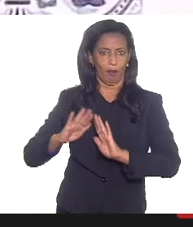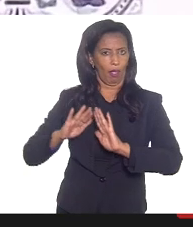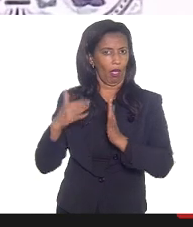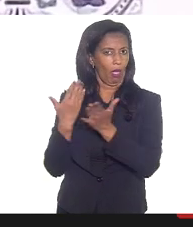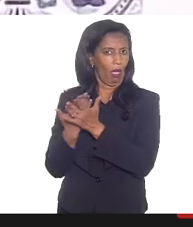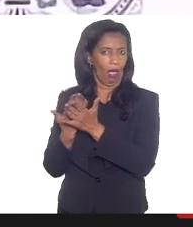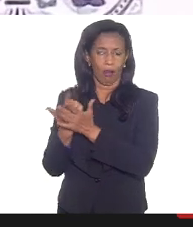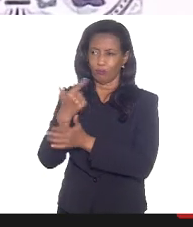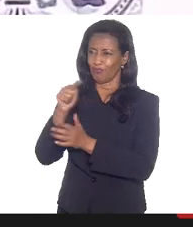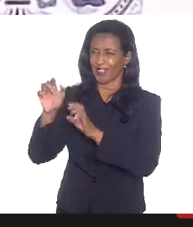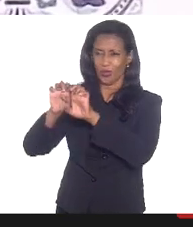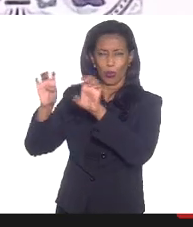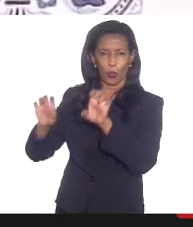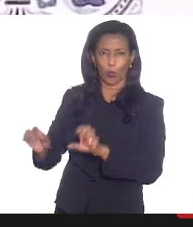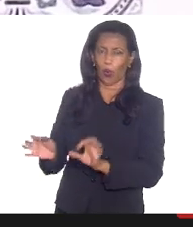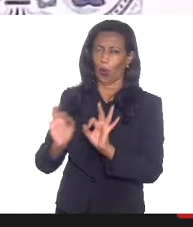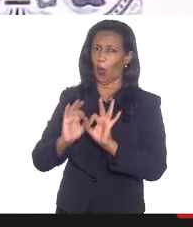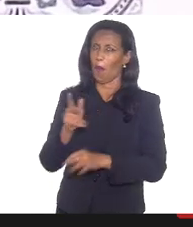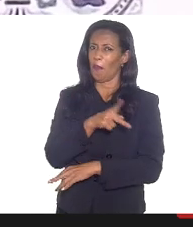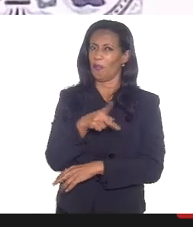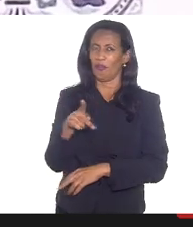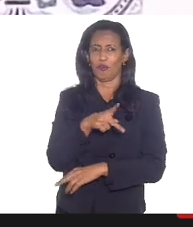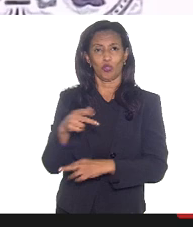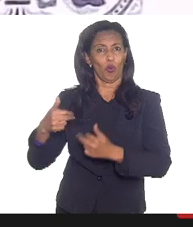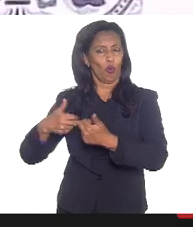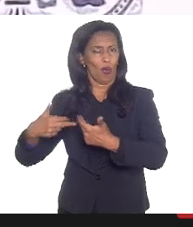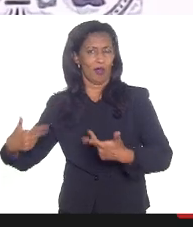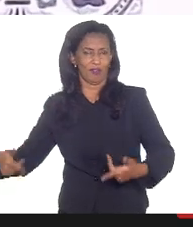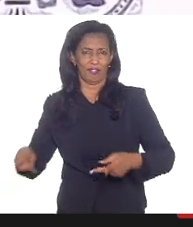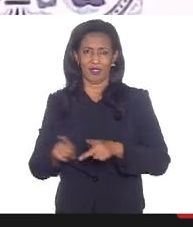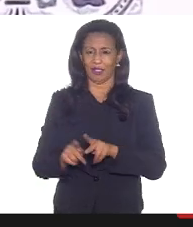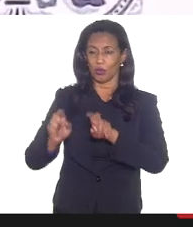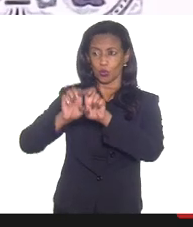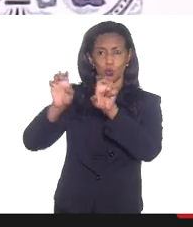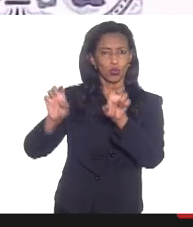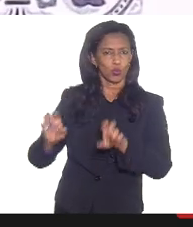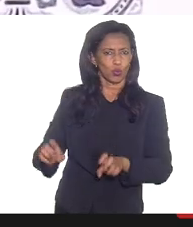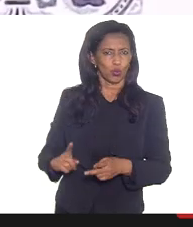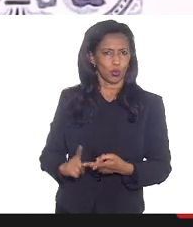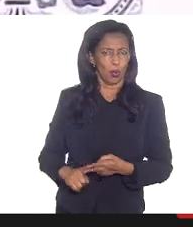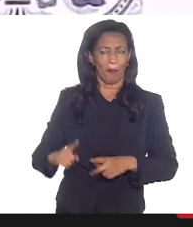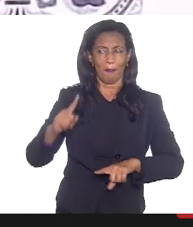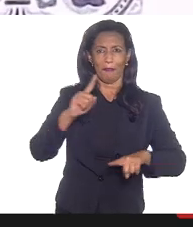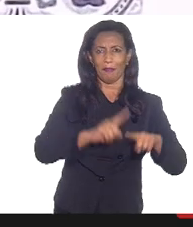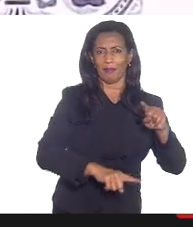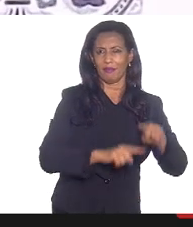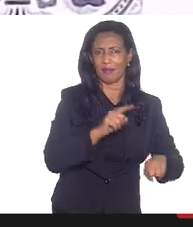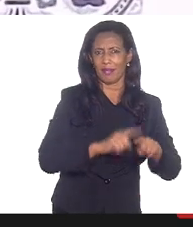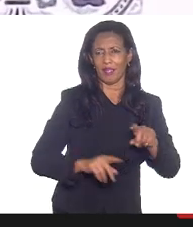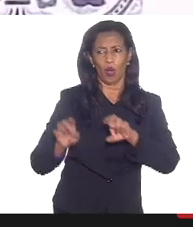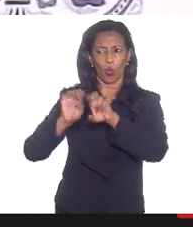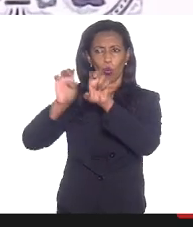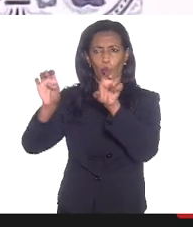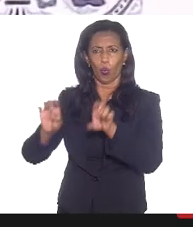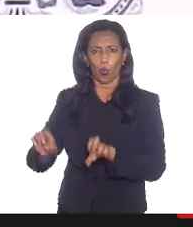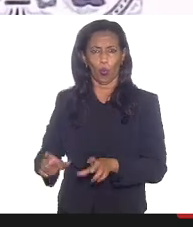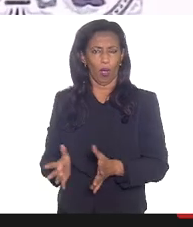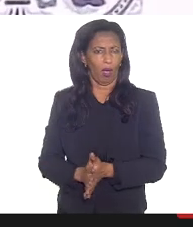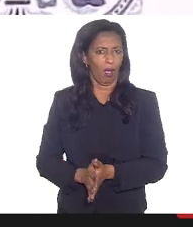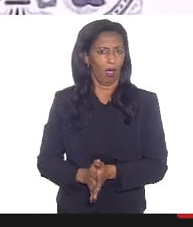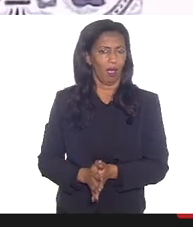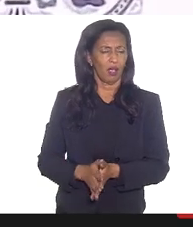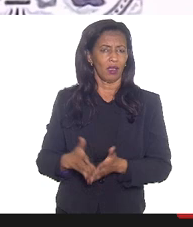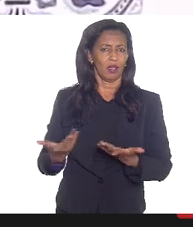têm estrutura de professores qualificados, estrutura de material, estrutura laboratorial